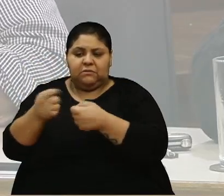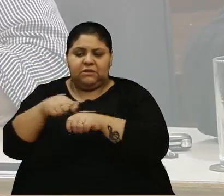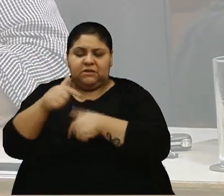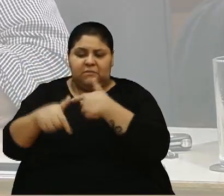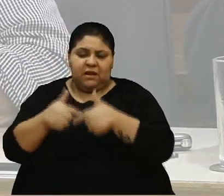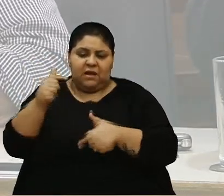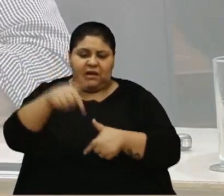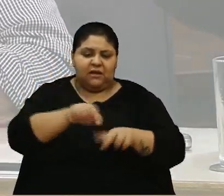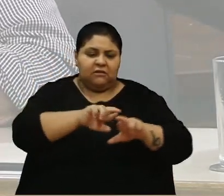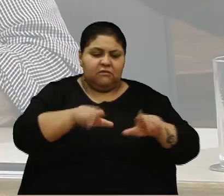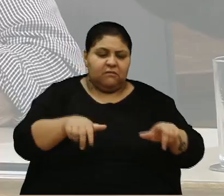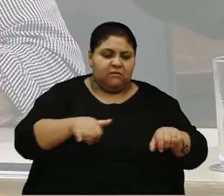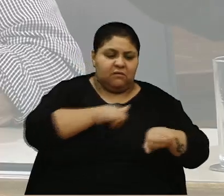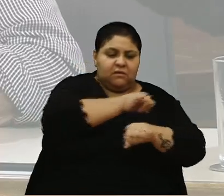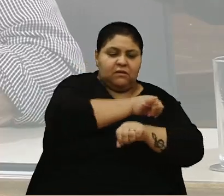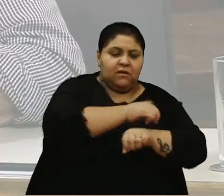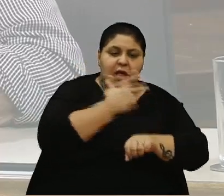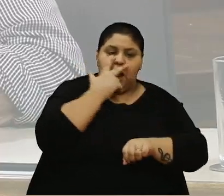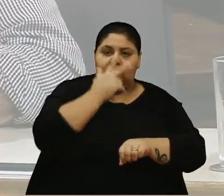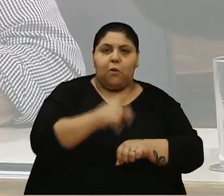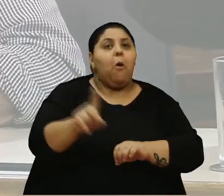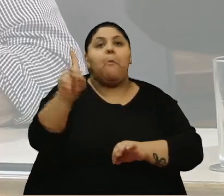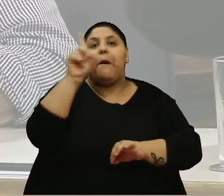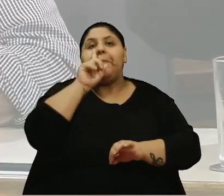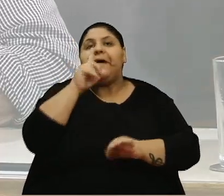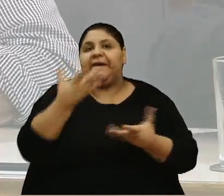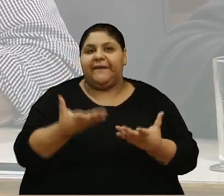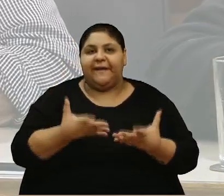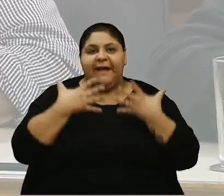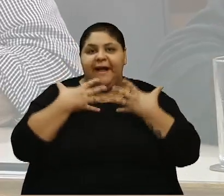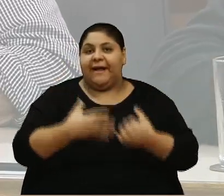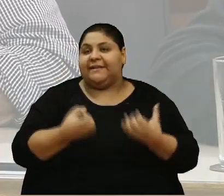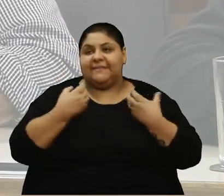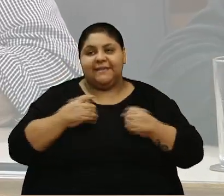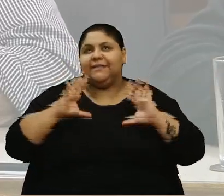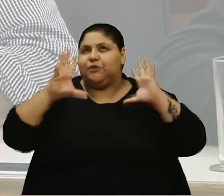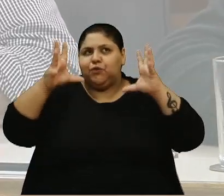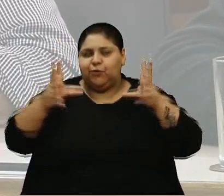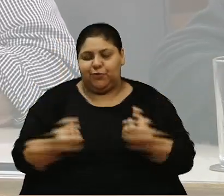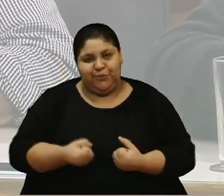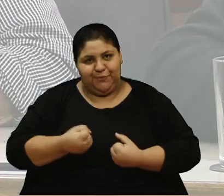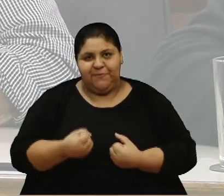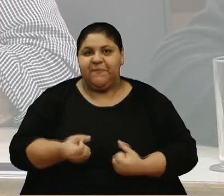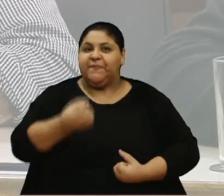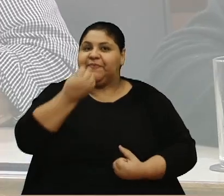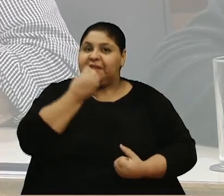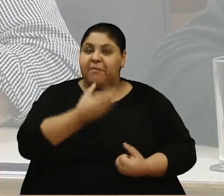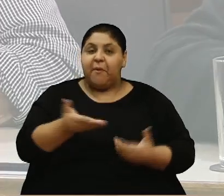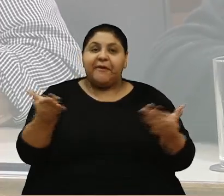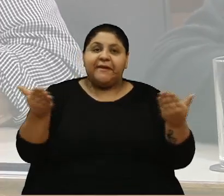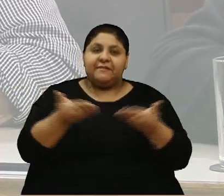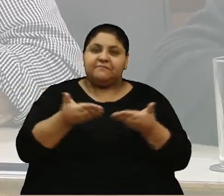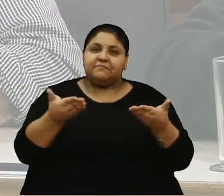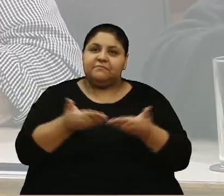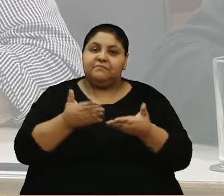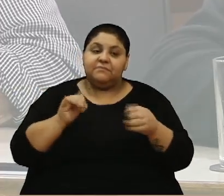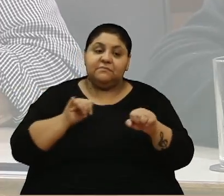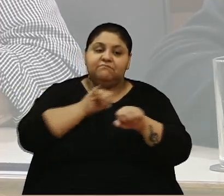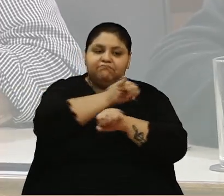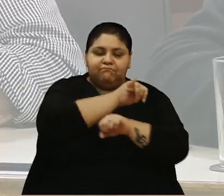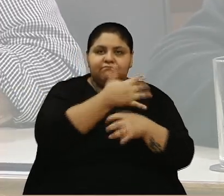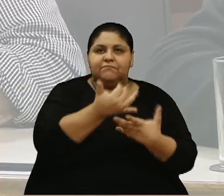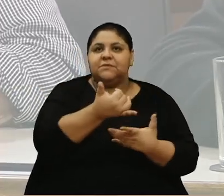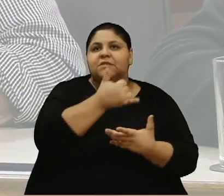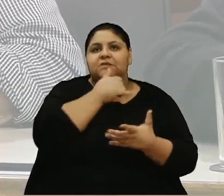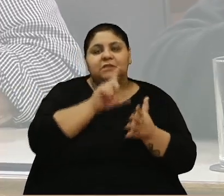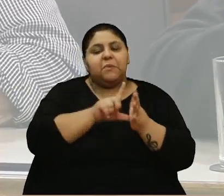Sul, que ele está sendo como uma mãezona, né? Ela está aceitando tudo. Então, que bom que agora esse aeroporto, infelizmente,